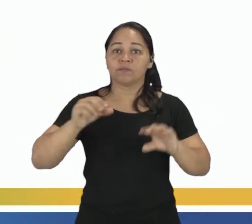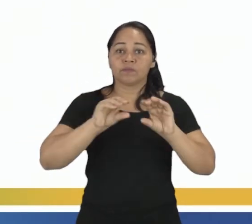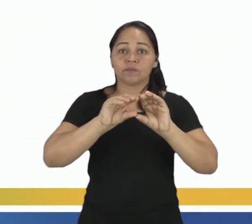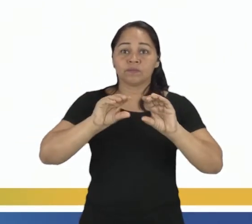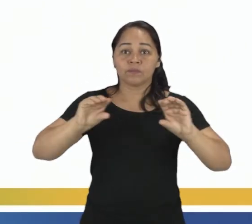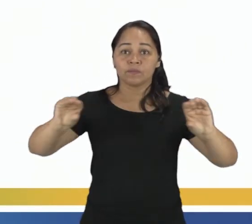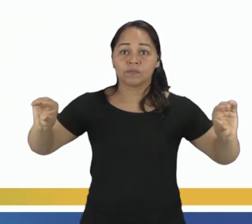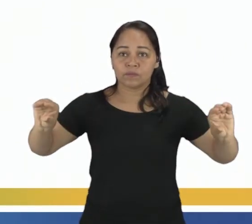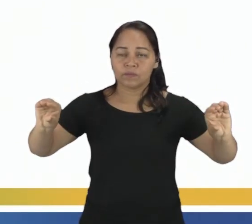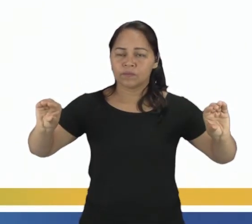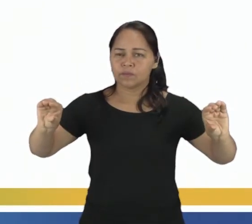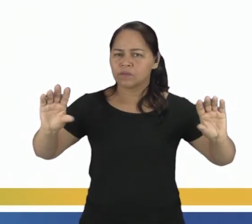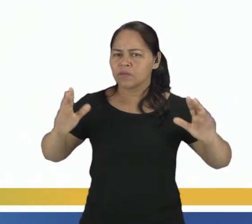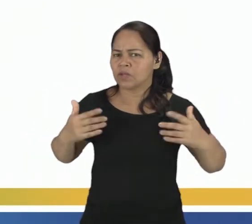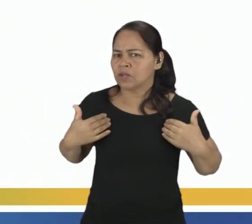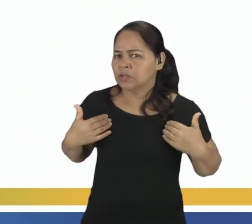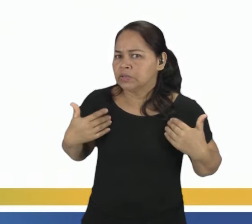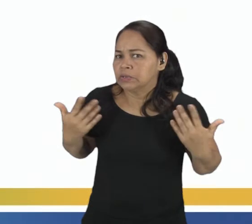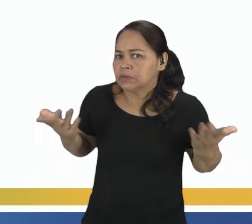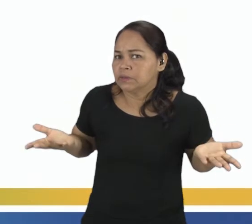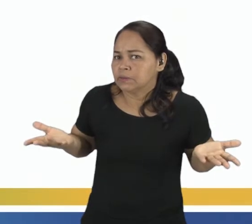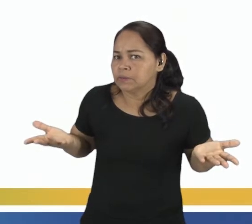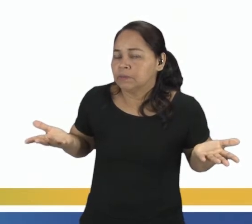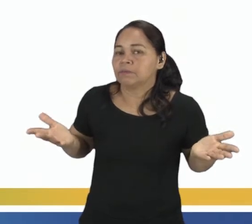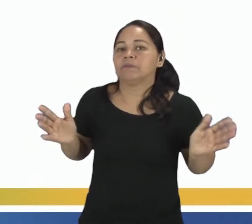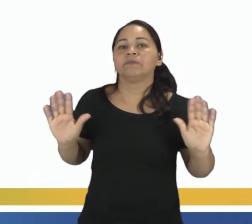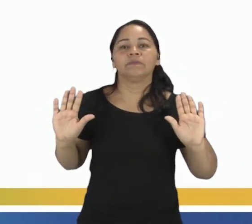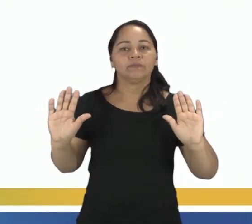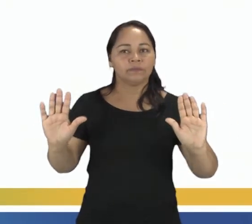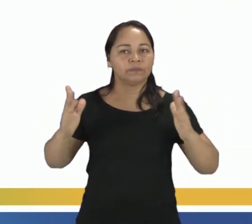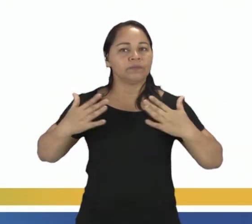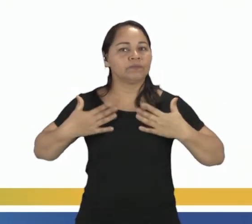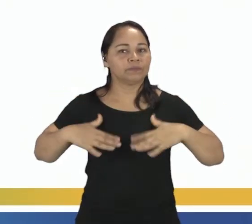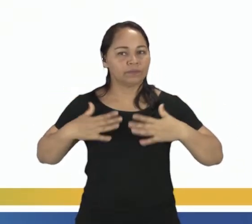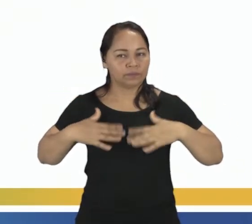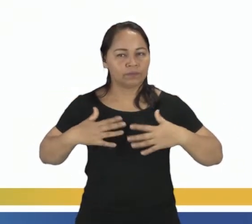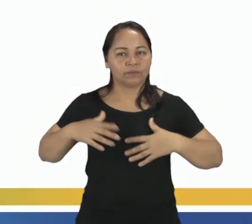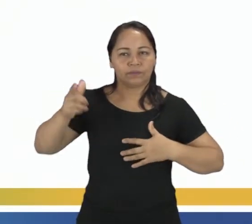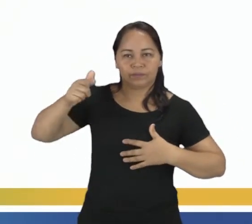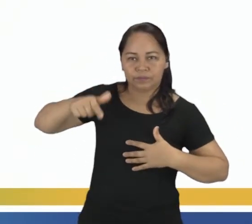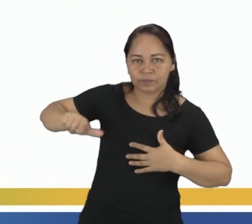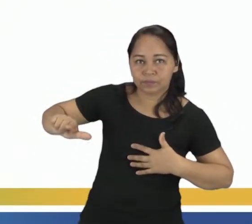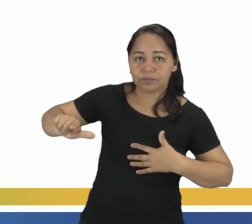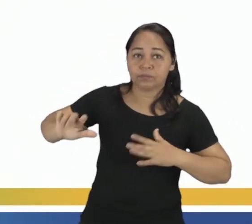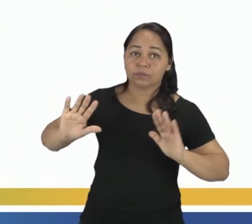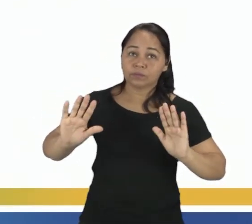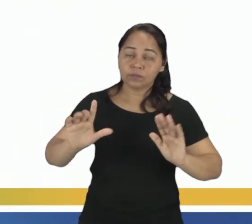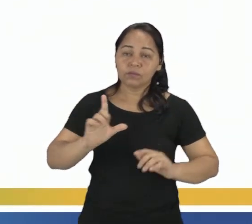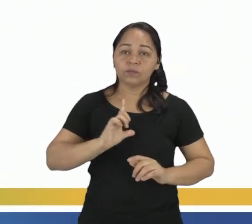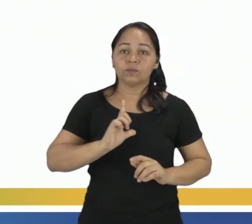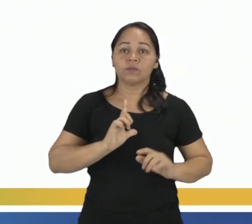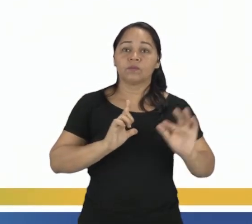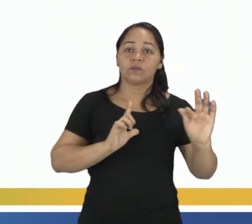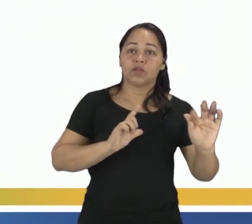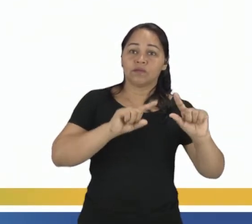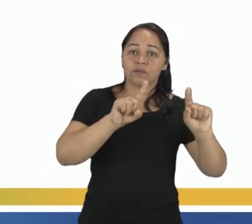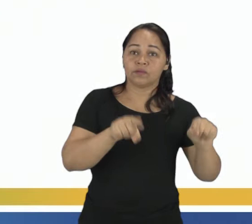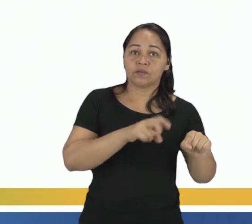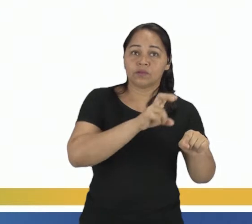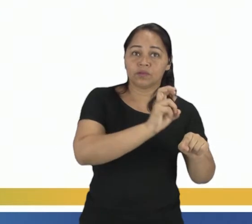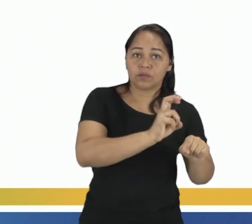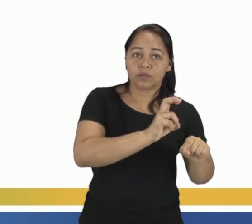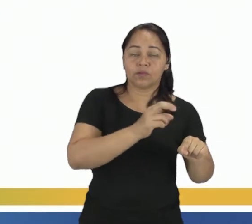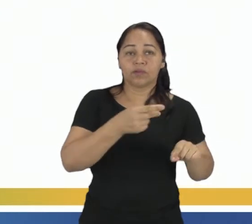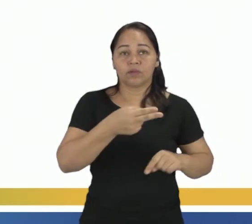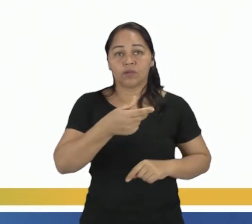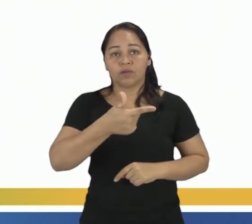aí? Né? O que aconteceu aí? Vou ter que resolver essa continha, né? Vou ter 5 ao quadrado, 5 vezes 5,